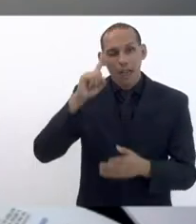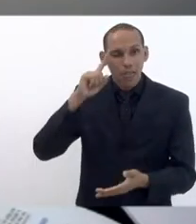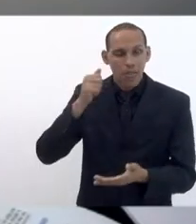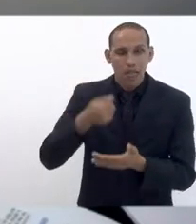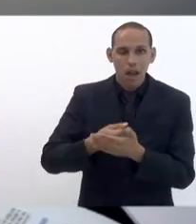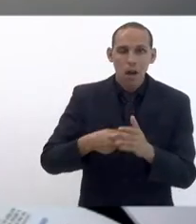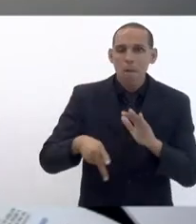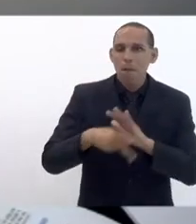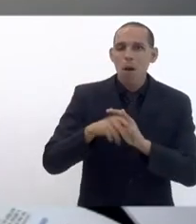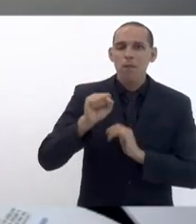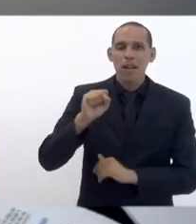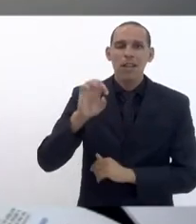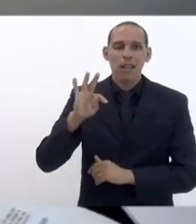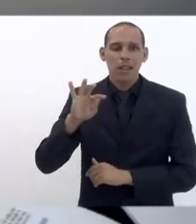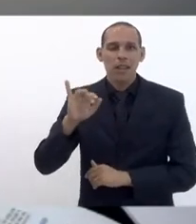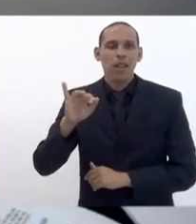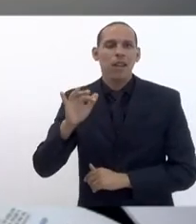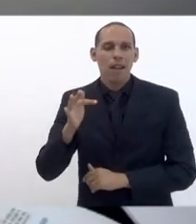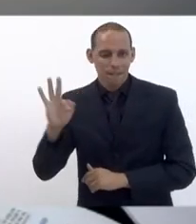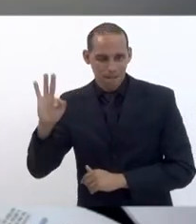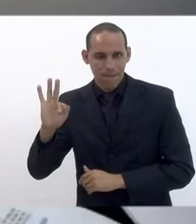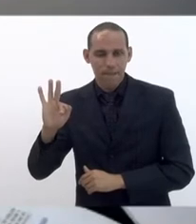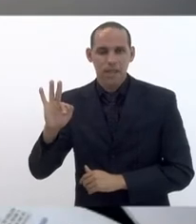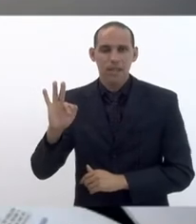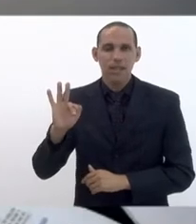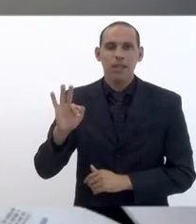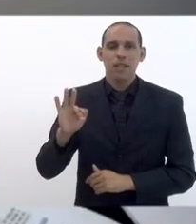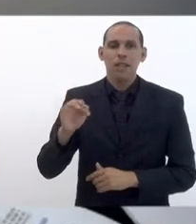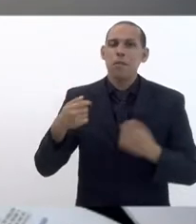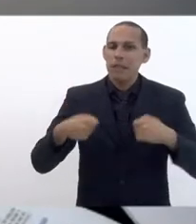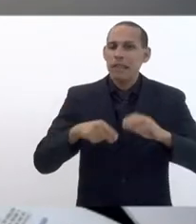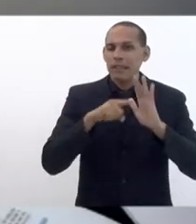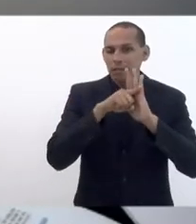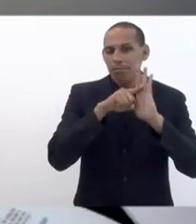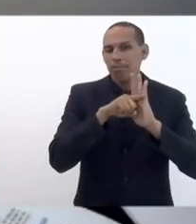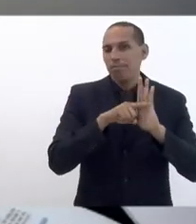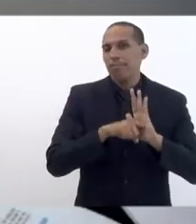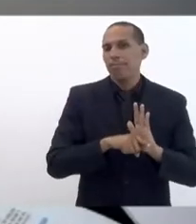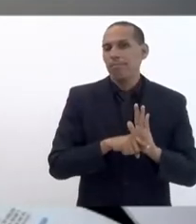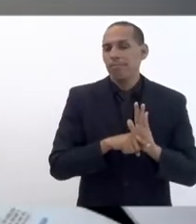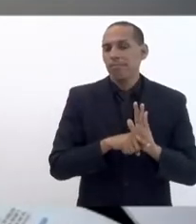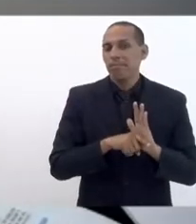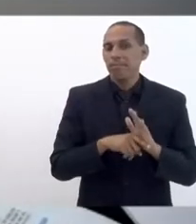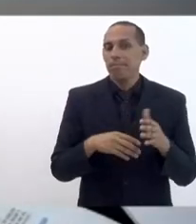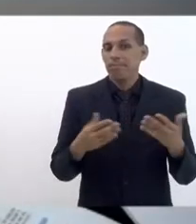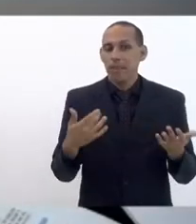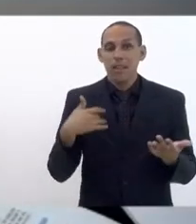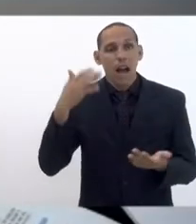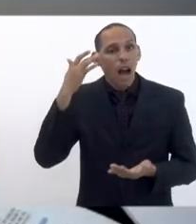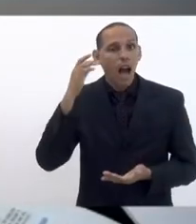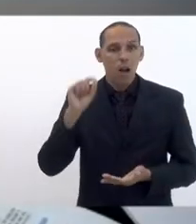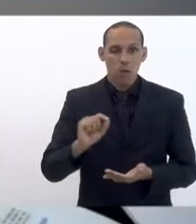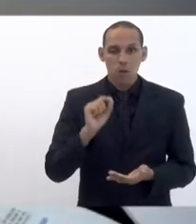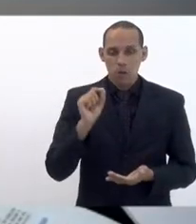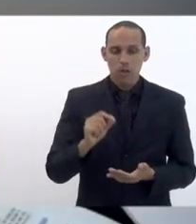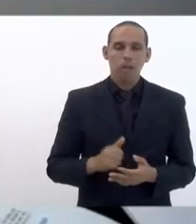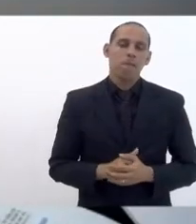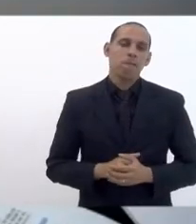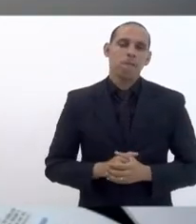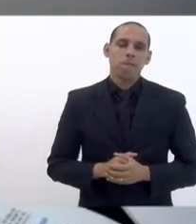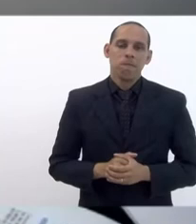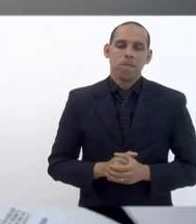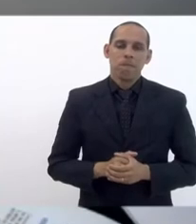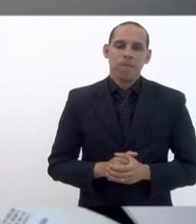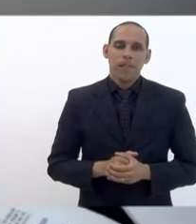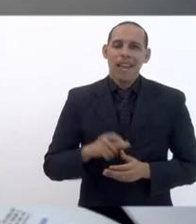Federal sobre a matéria que merece ser examinada. Então, o que eu acho é que